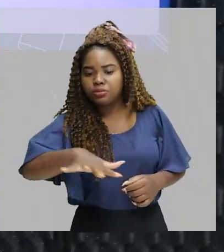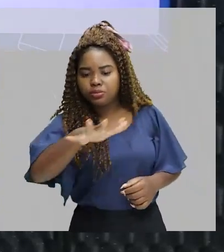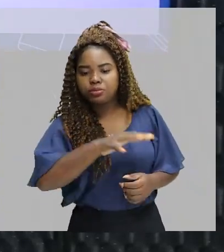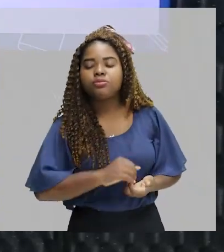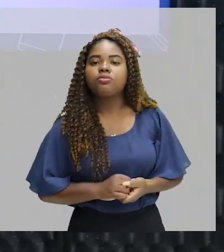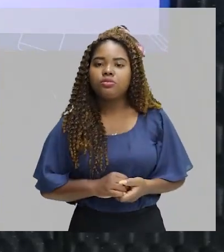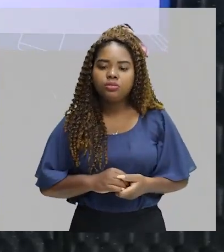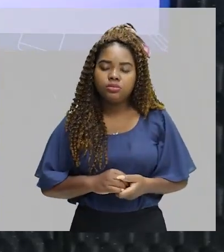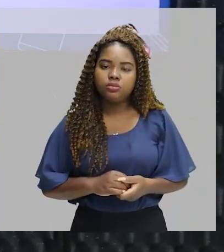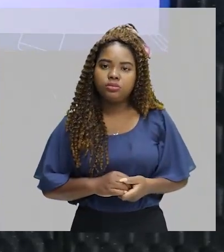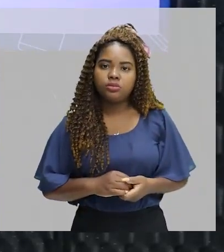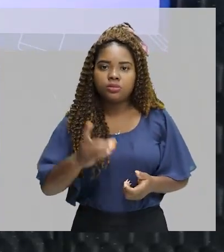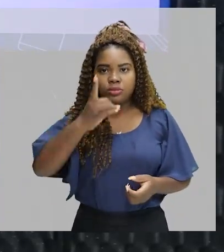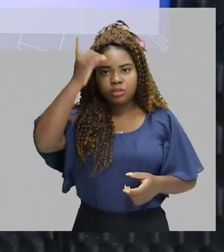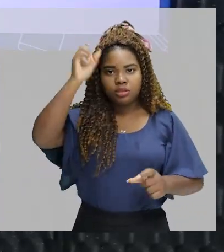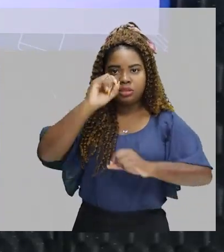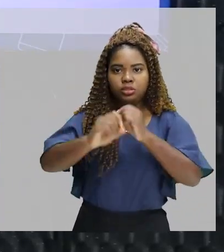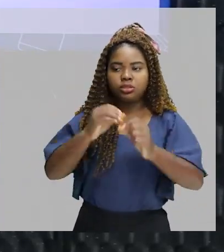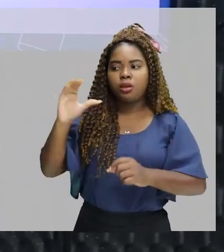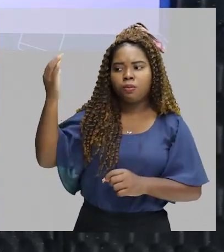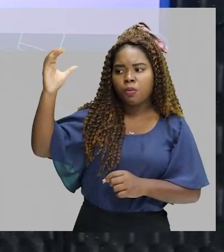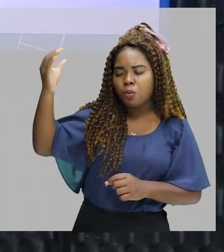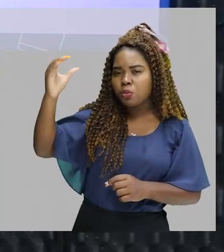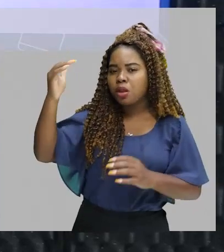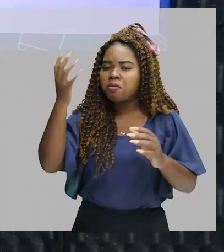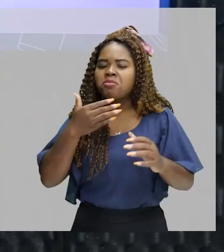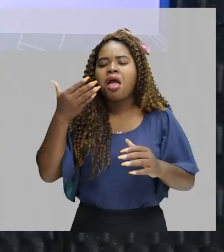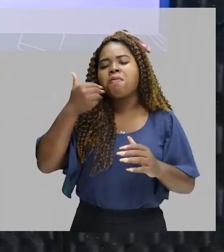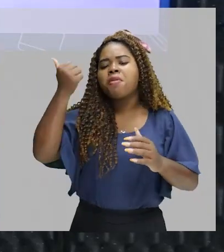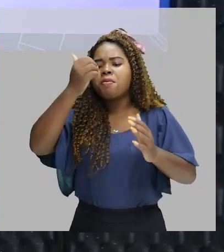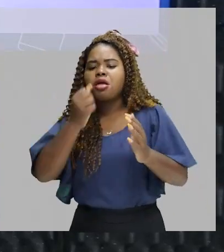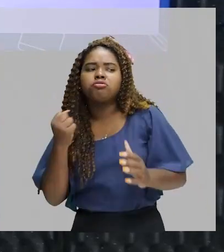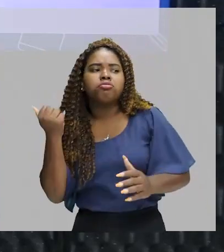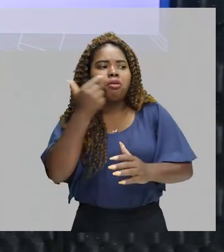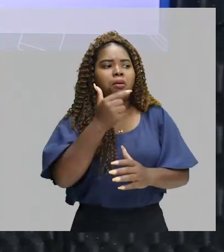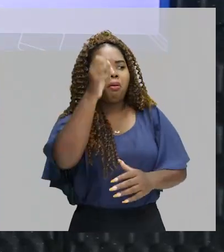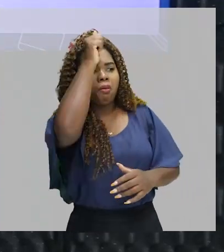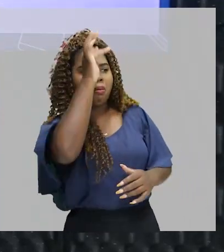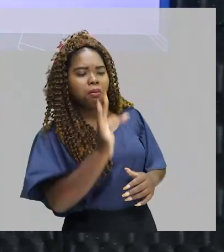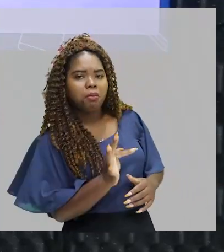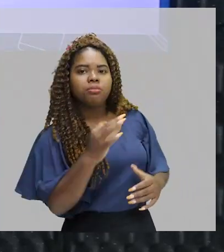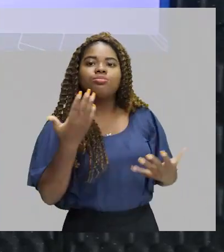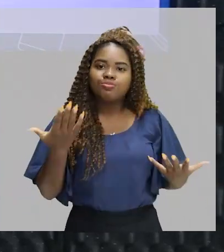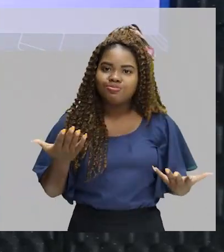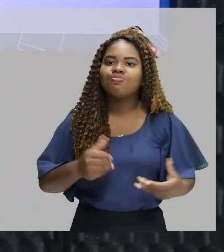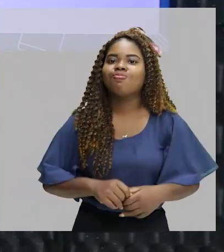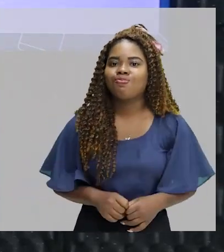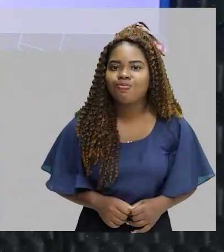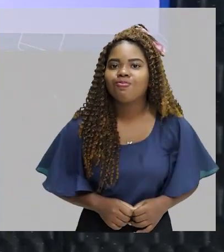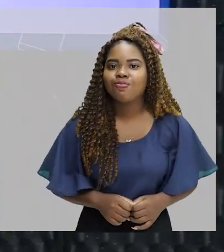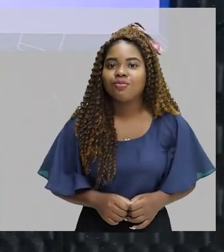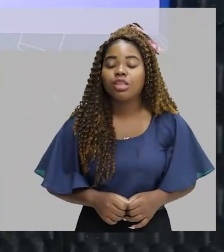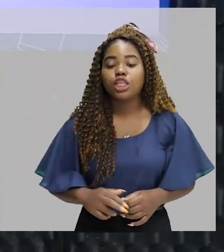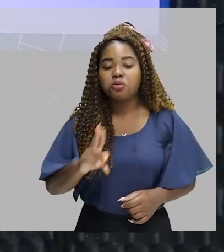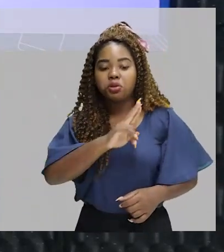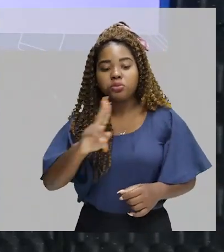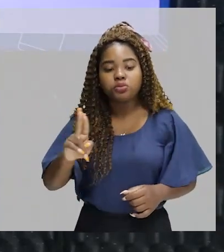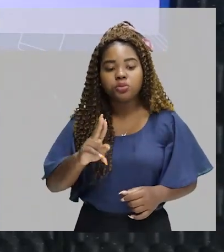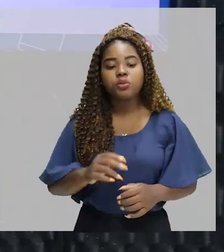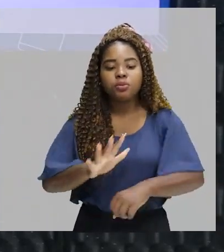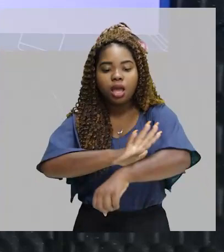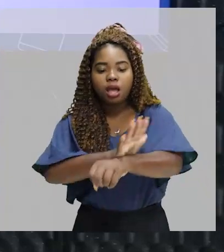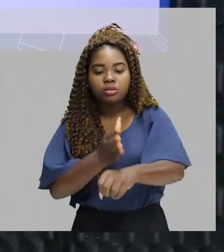ideia de supremacia cultural ou supremacia racial. Então isso faz parte do chamado racismo cultural.